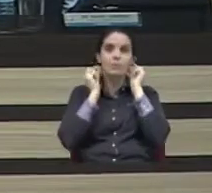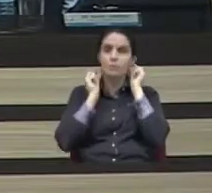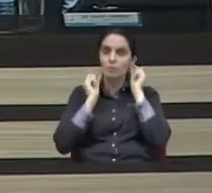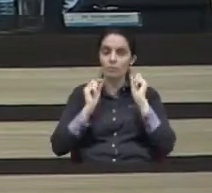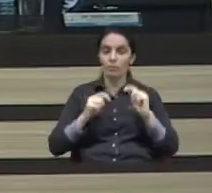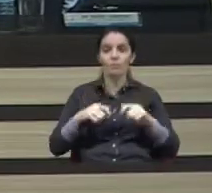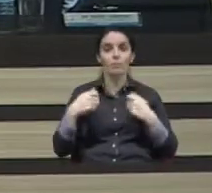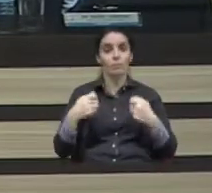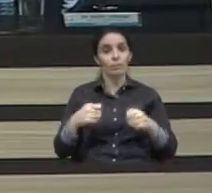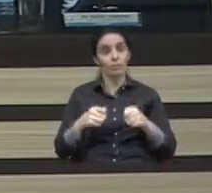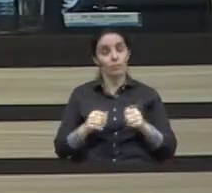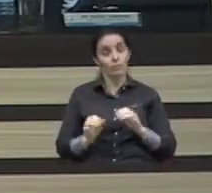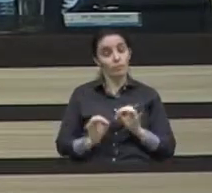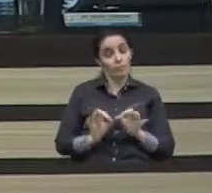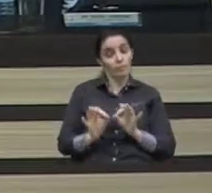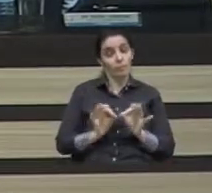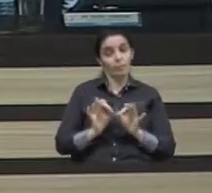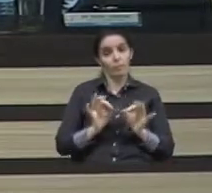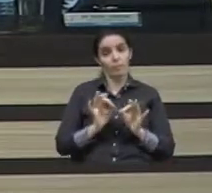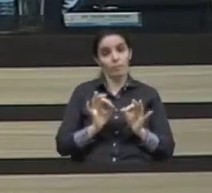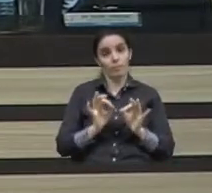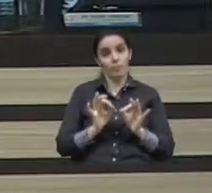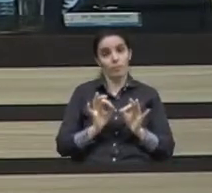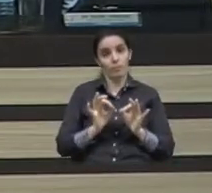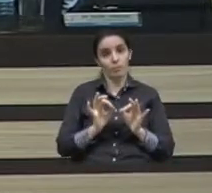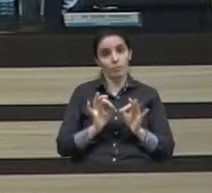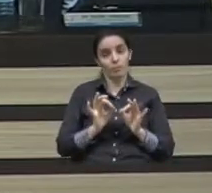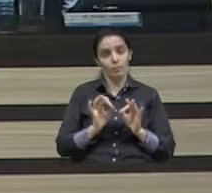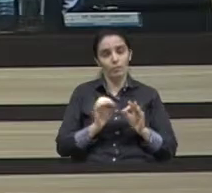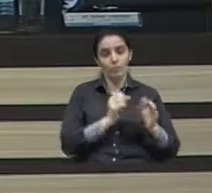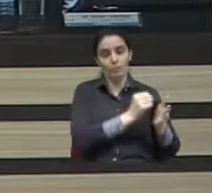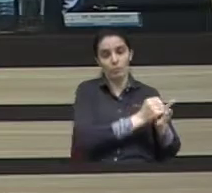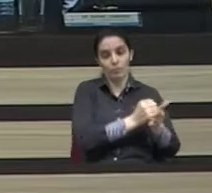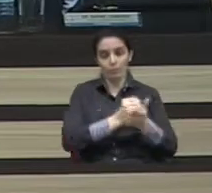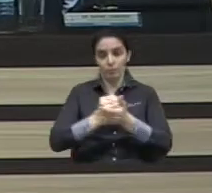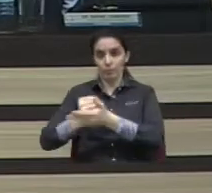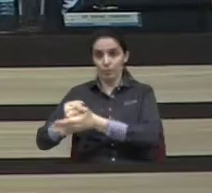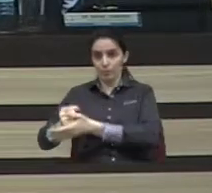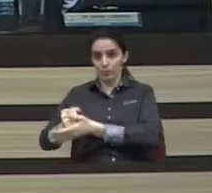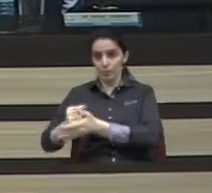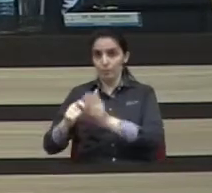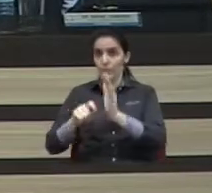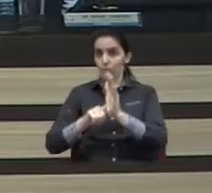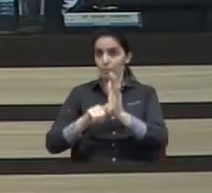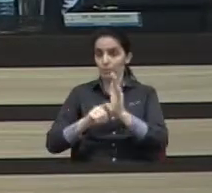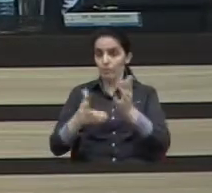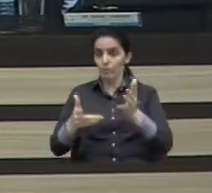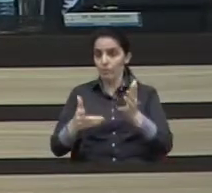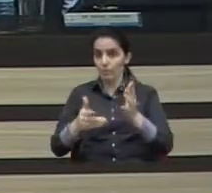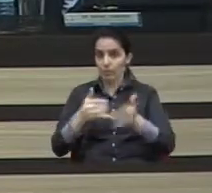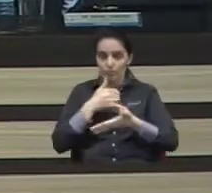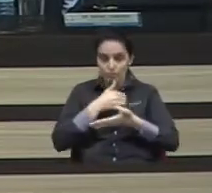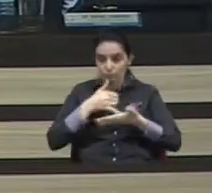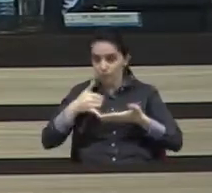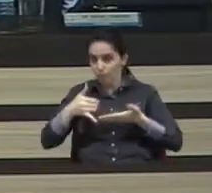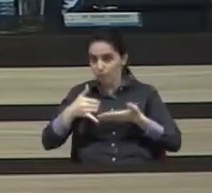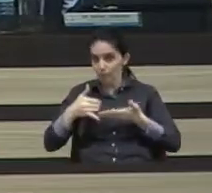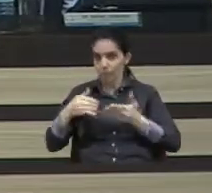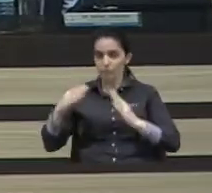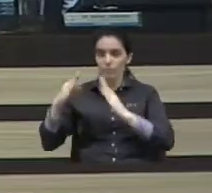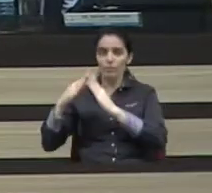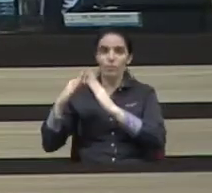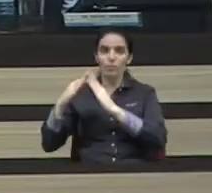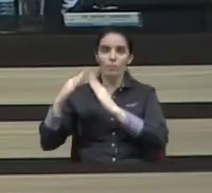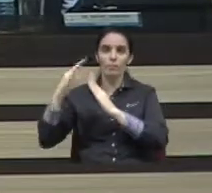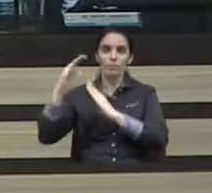tráfico de drogas. Então, nós temos duas fundações casas, essas duas fundações casas, 95% está relacionado